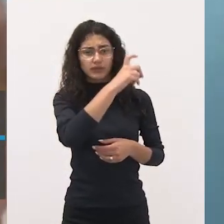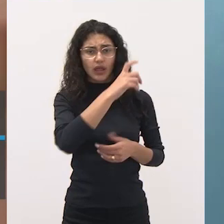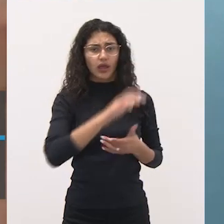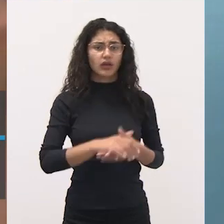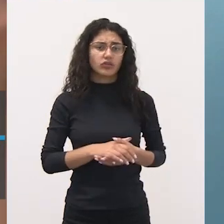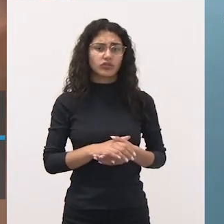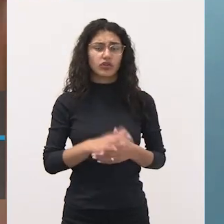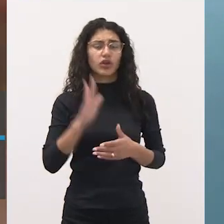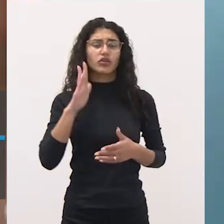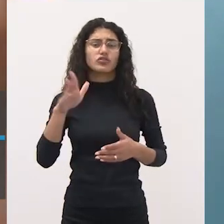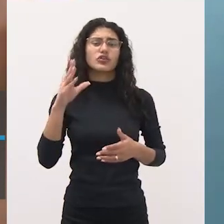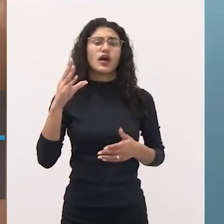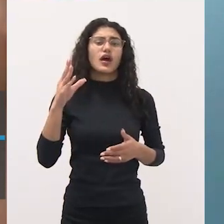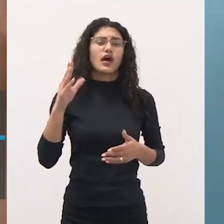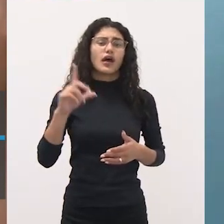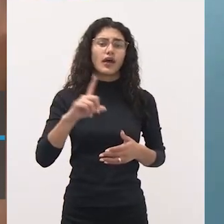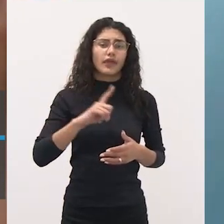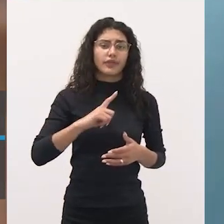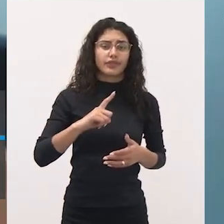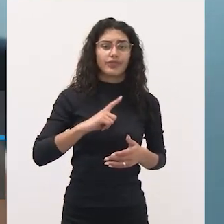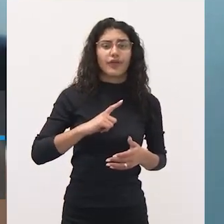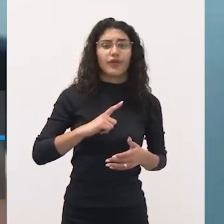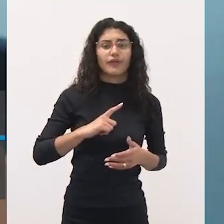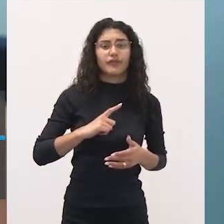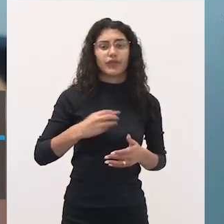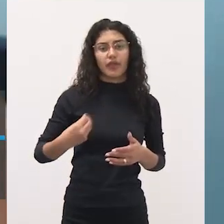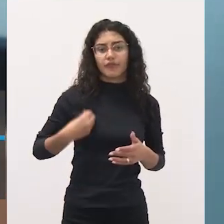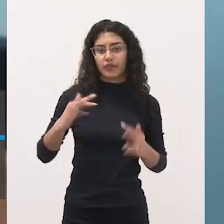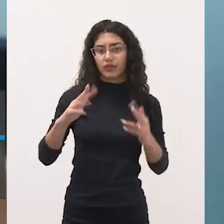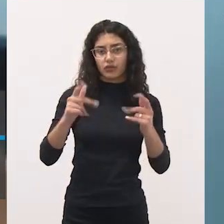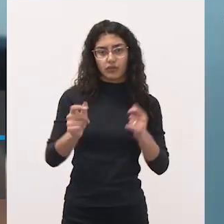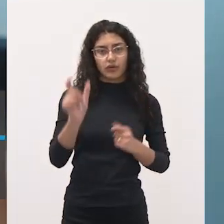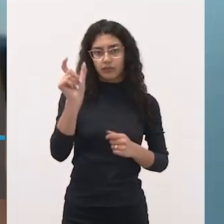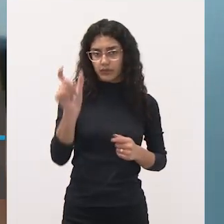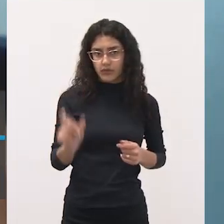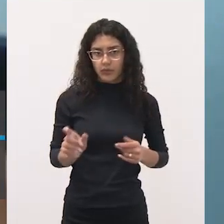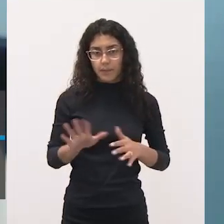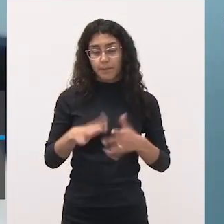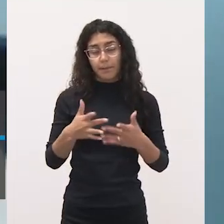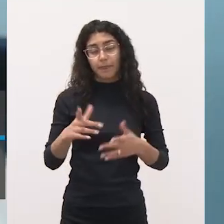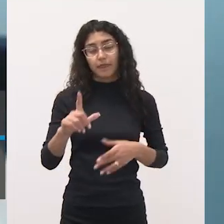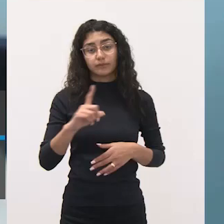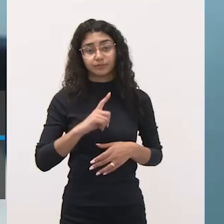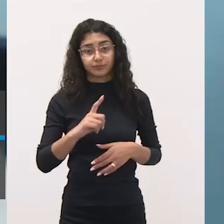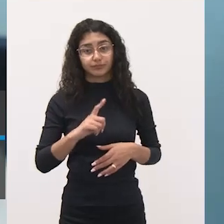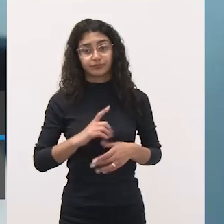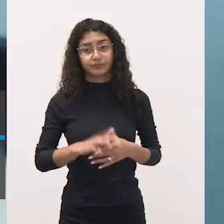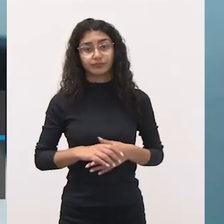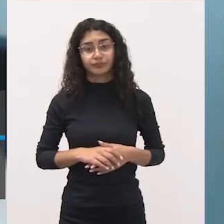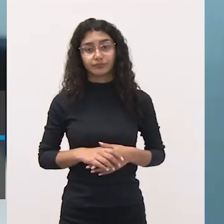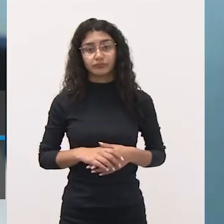já existissem desde cedo. Então, você tem, lógico que